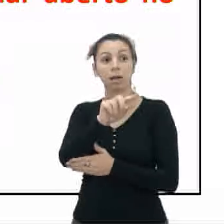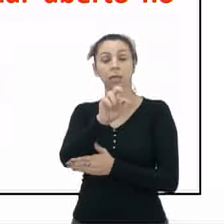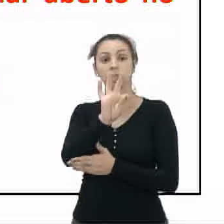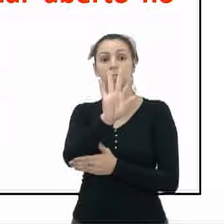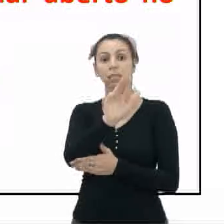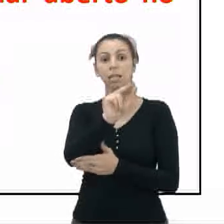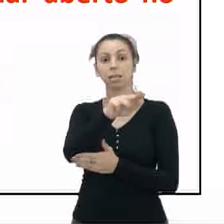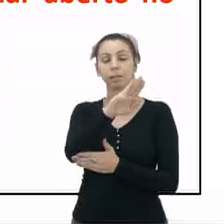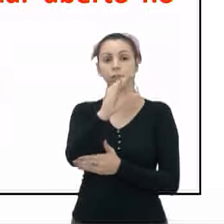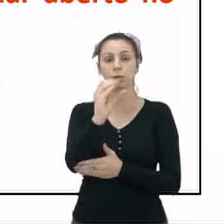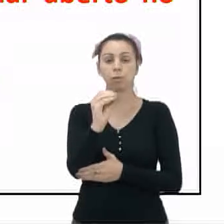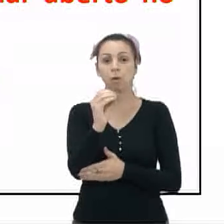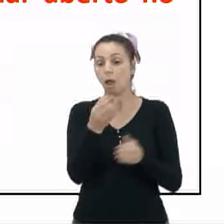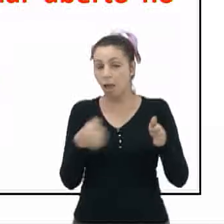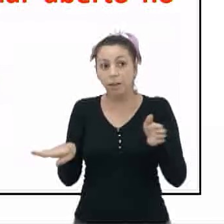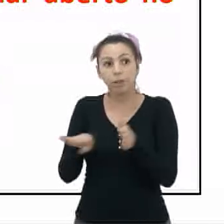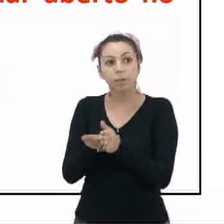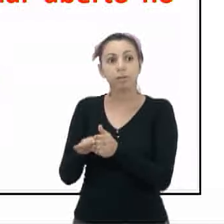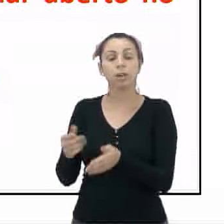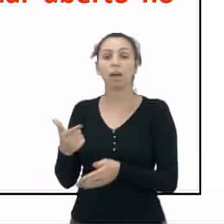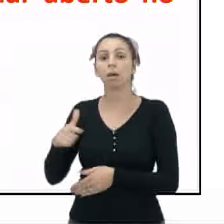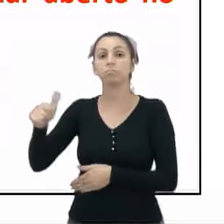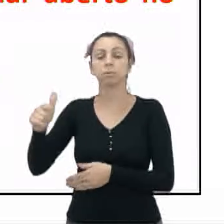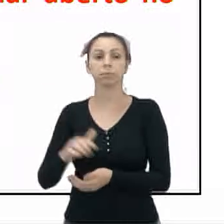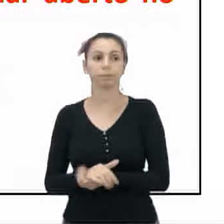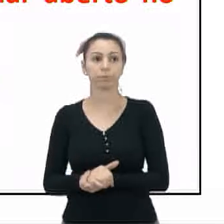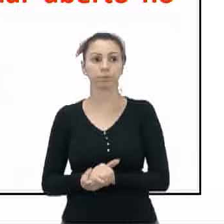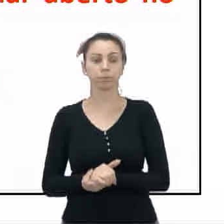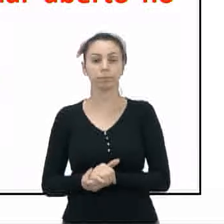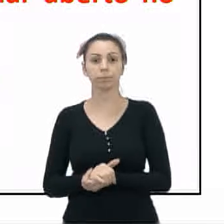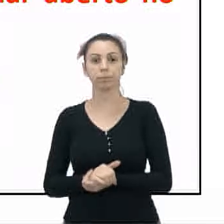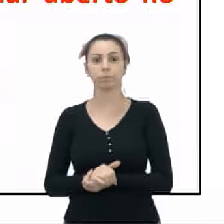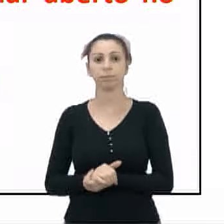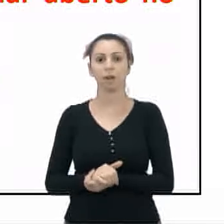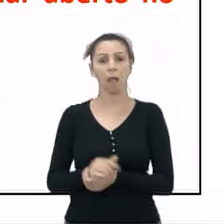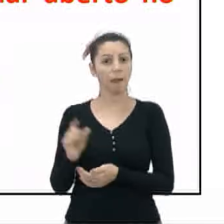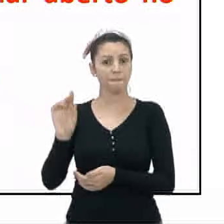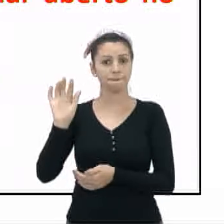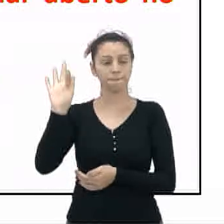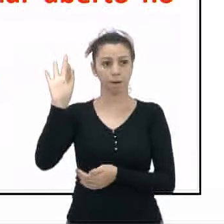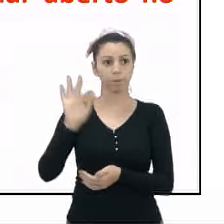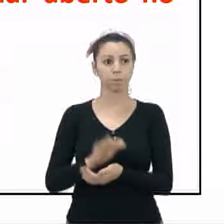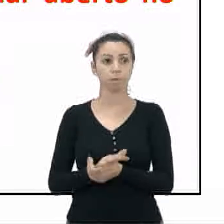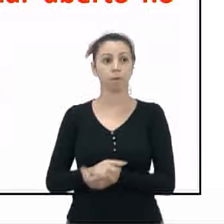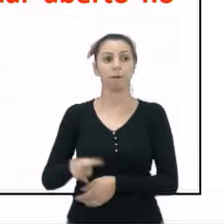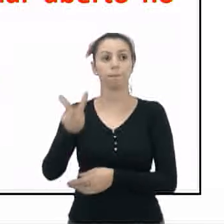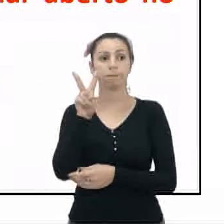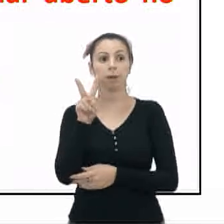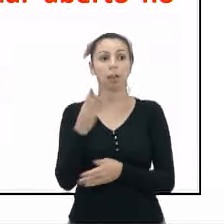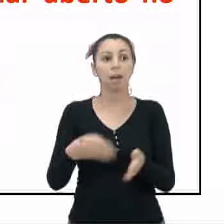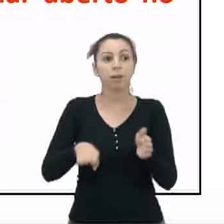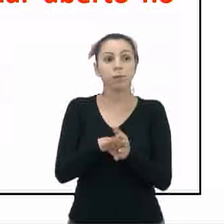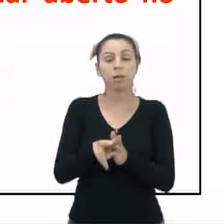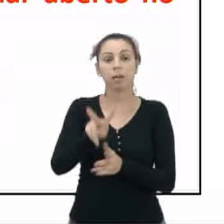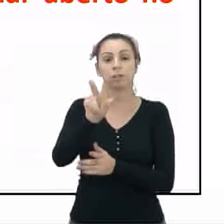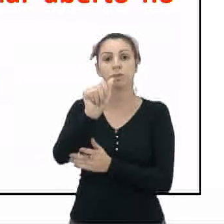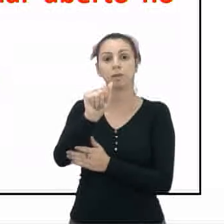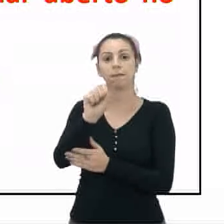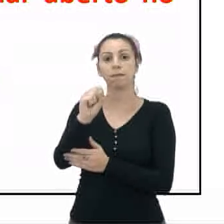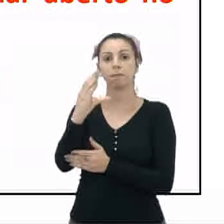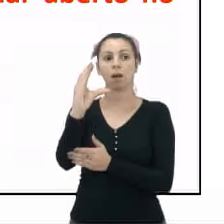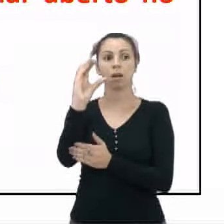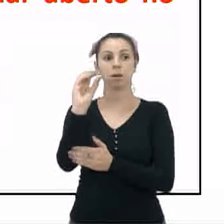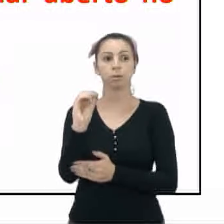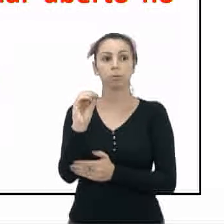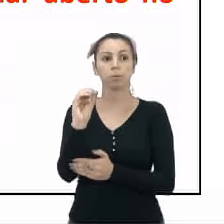Vasco da Gama a Calicut trouxe muito lucro para a coroa portuguesa? Com certeza, né? Era tudo que Portugal queria, era um caminho para as Índias,